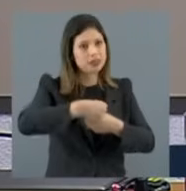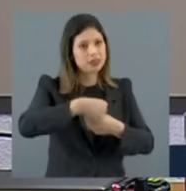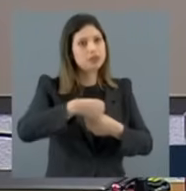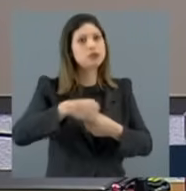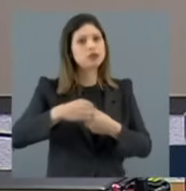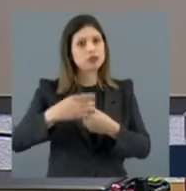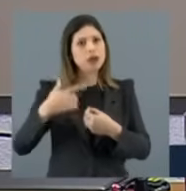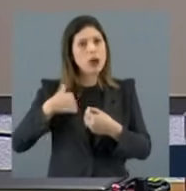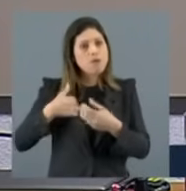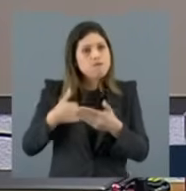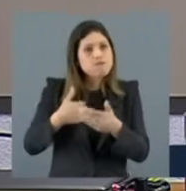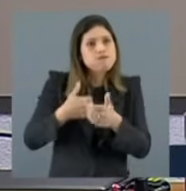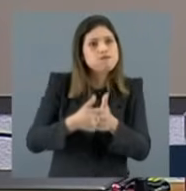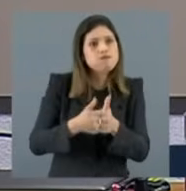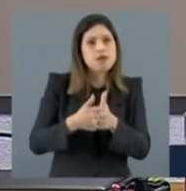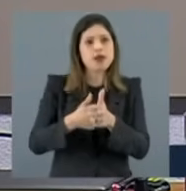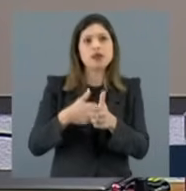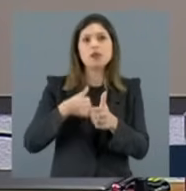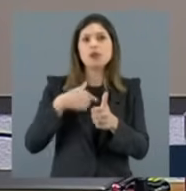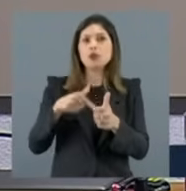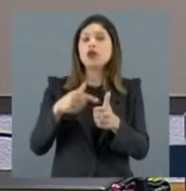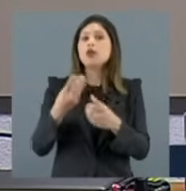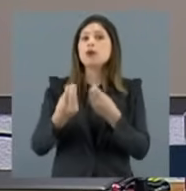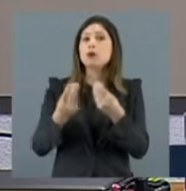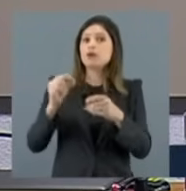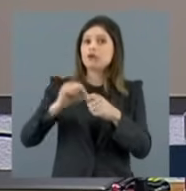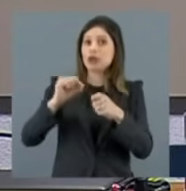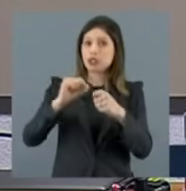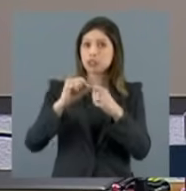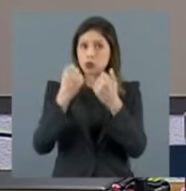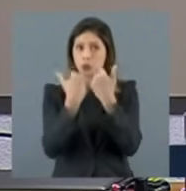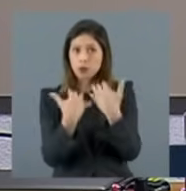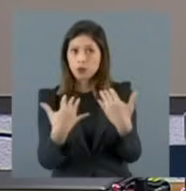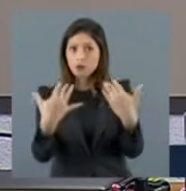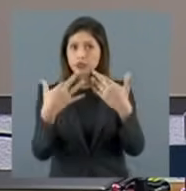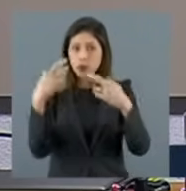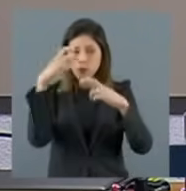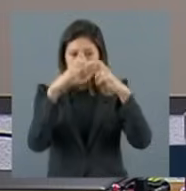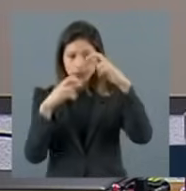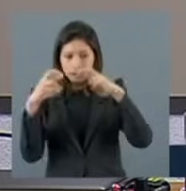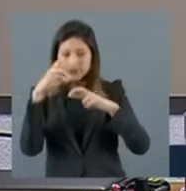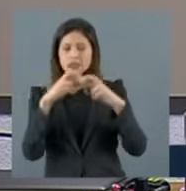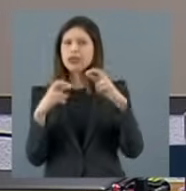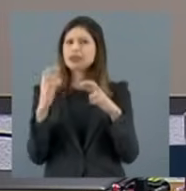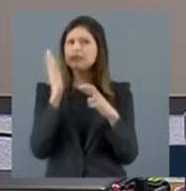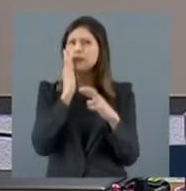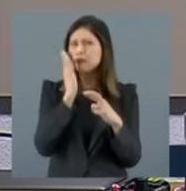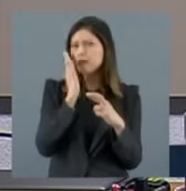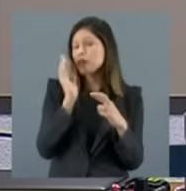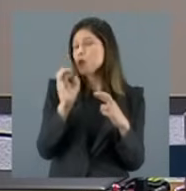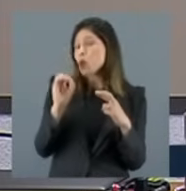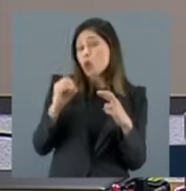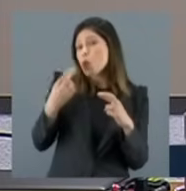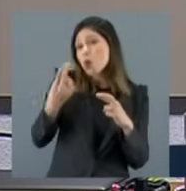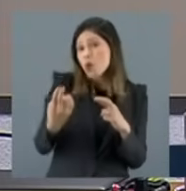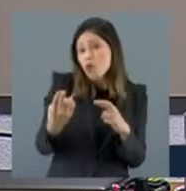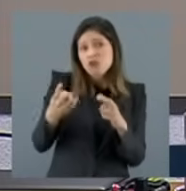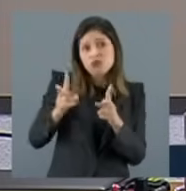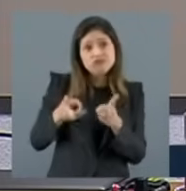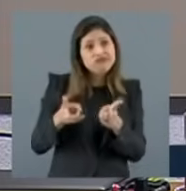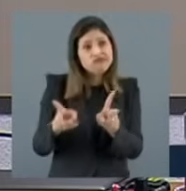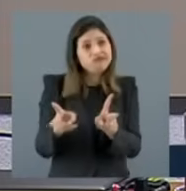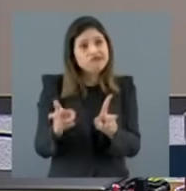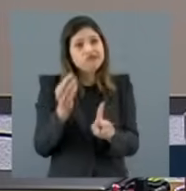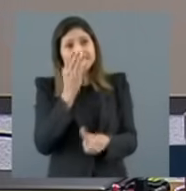ter uma auditoria feita sobre isso? Ou continuará